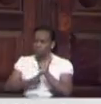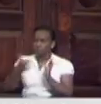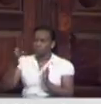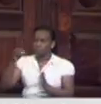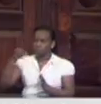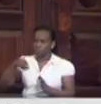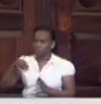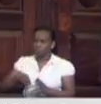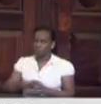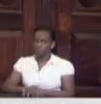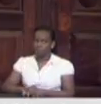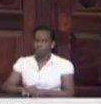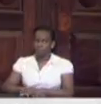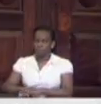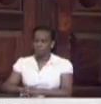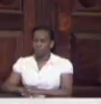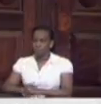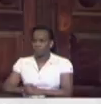10 minutos.